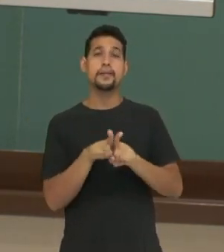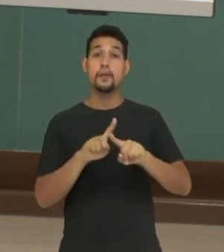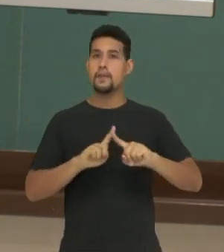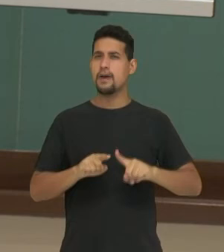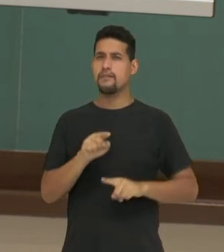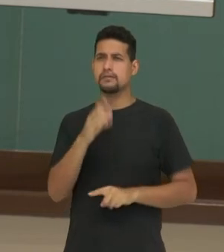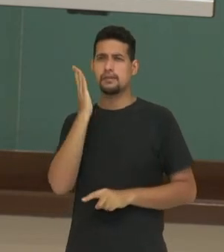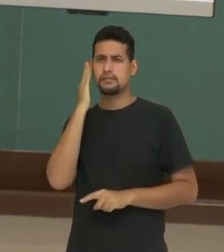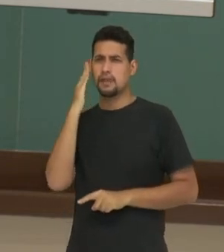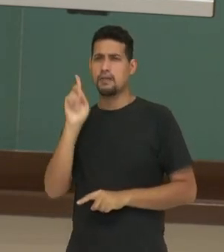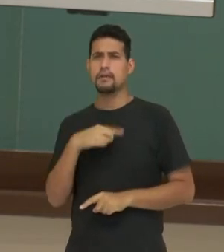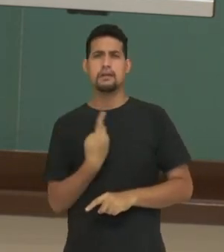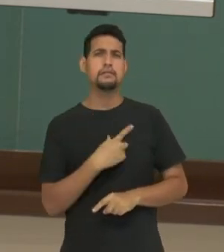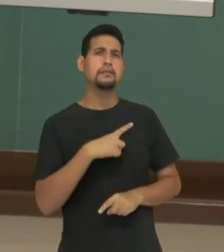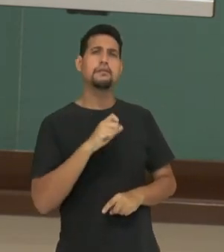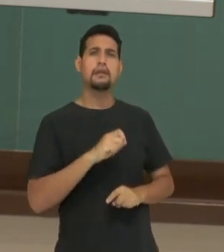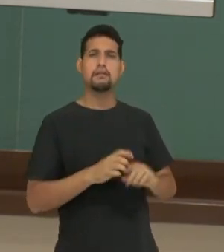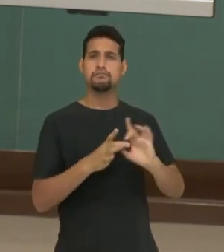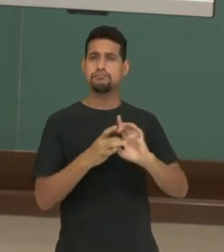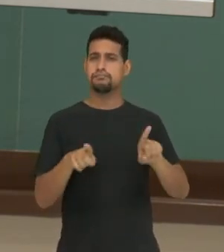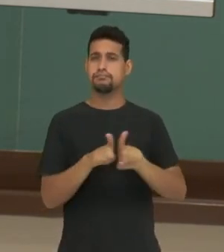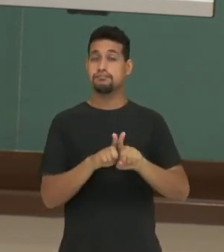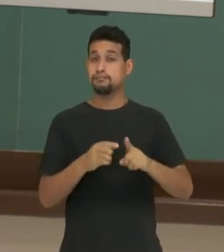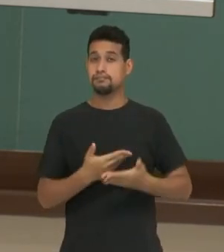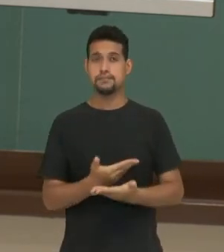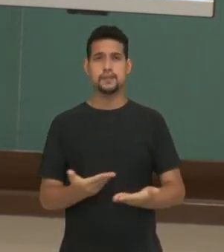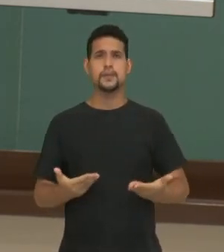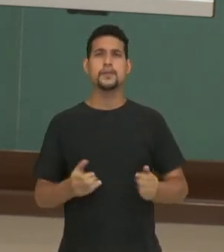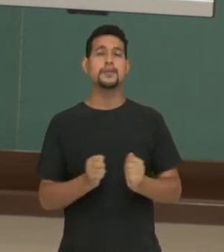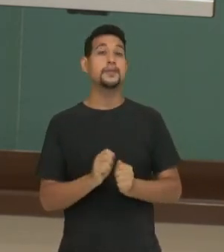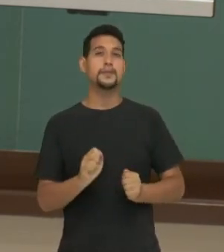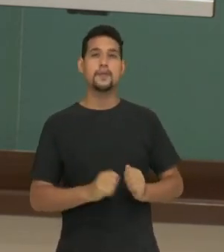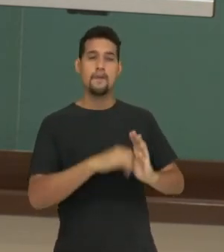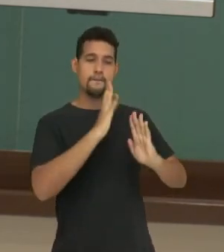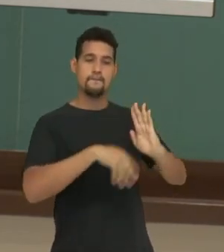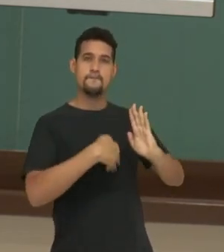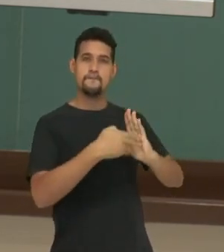vocês sabem que nós temos disponibilizados para vocês, a